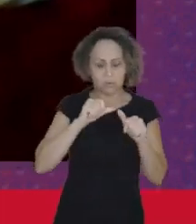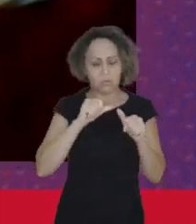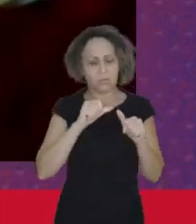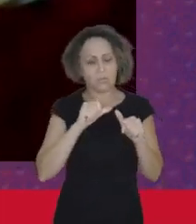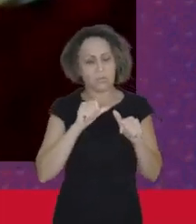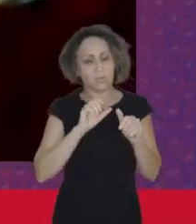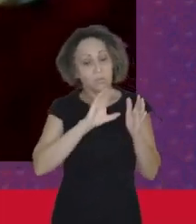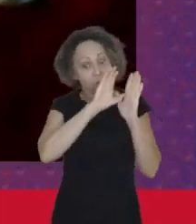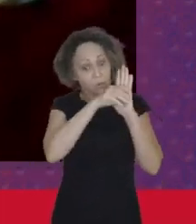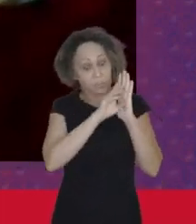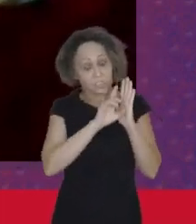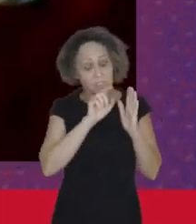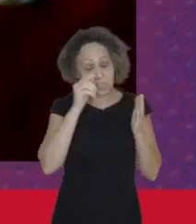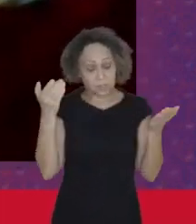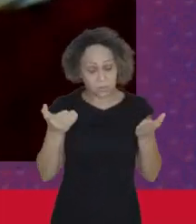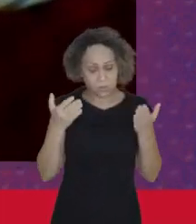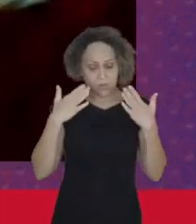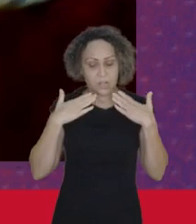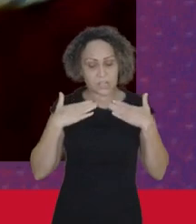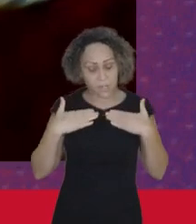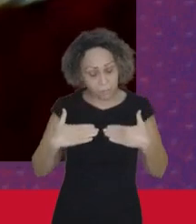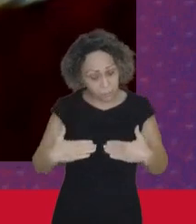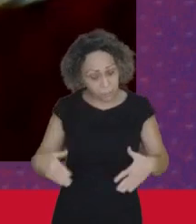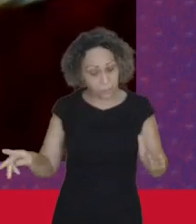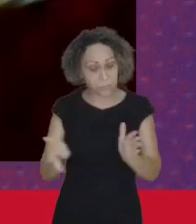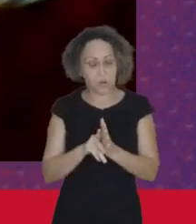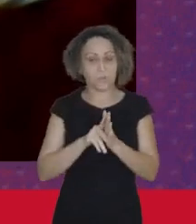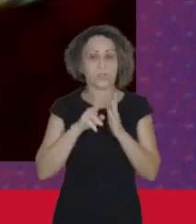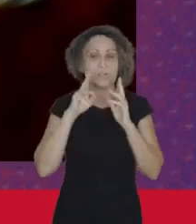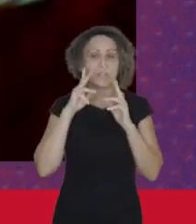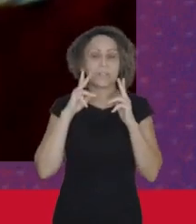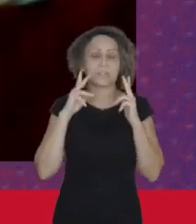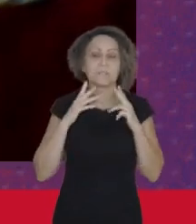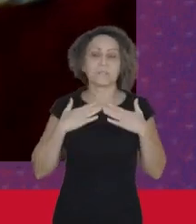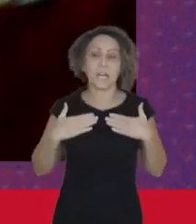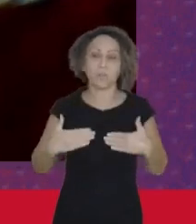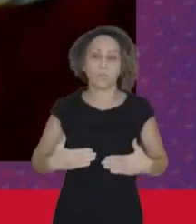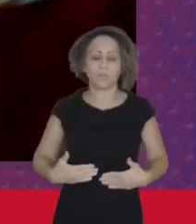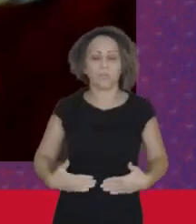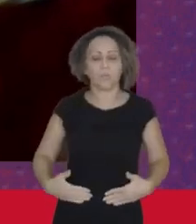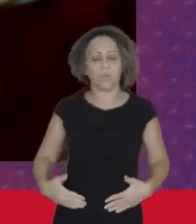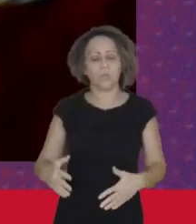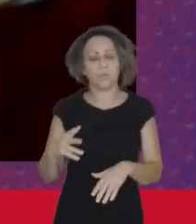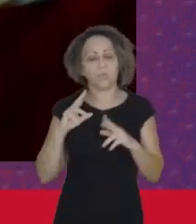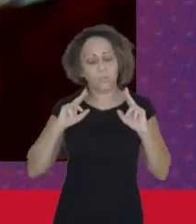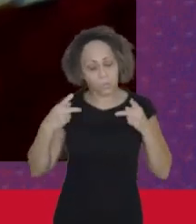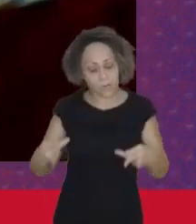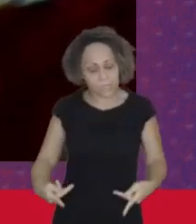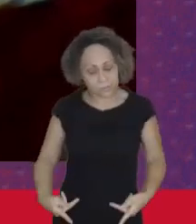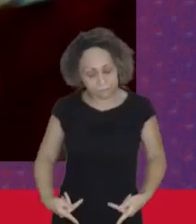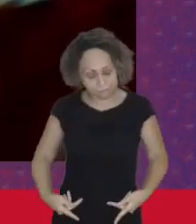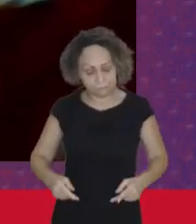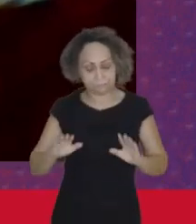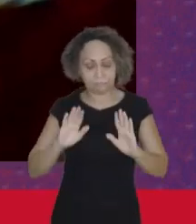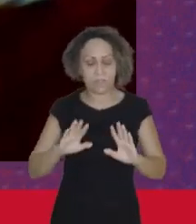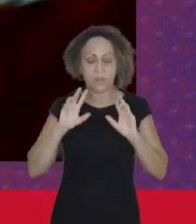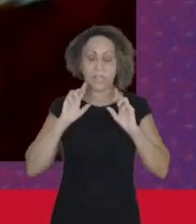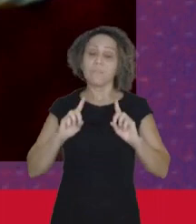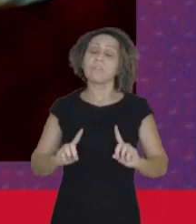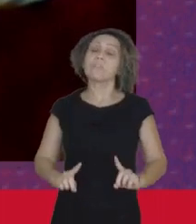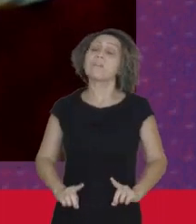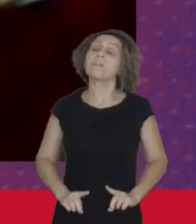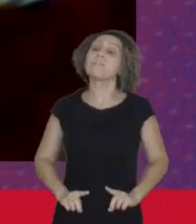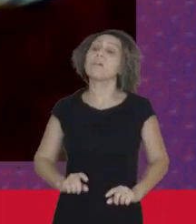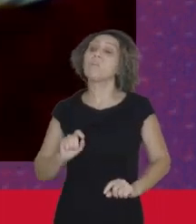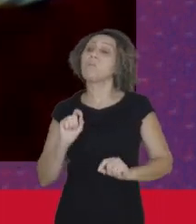ganhando força e a deficiência, então, passa a ser vista como